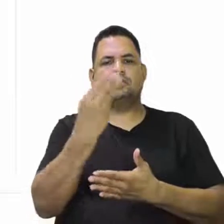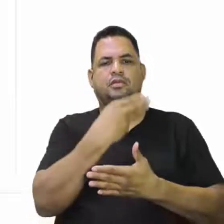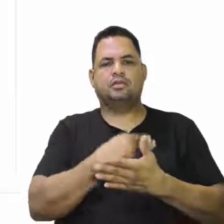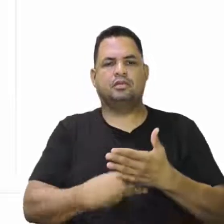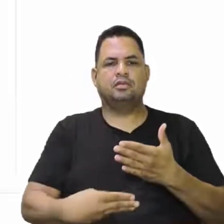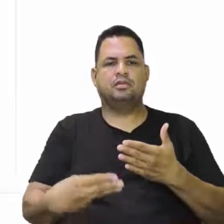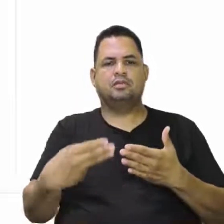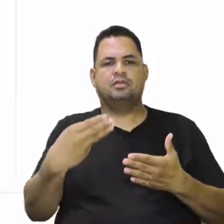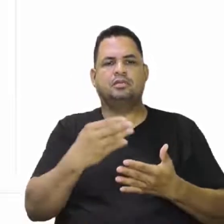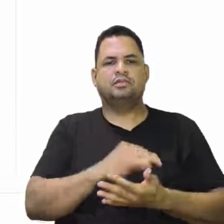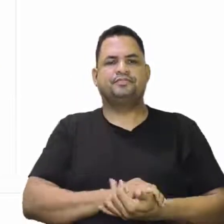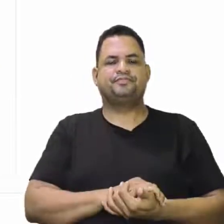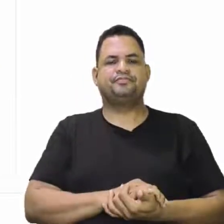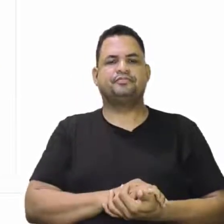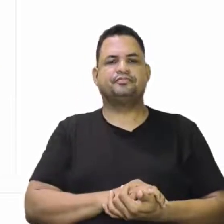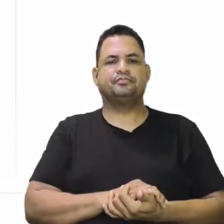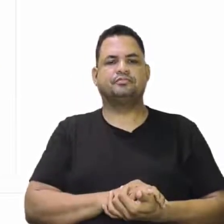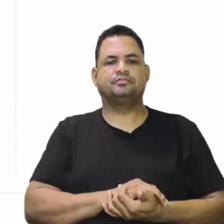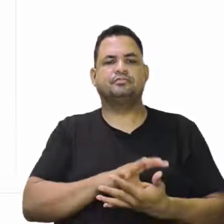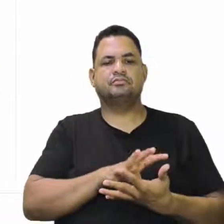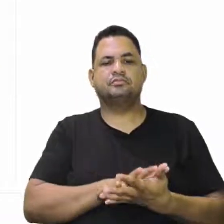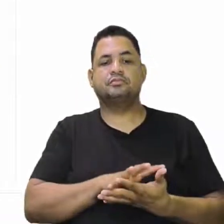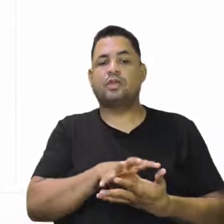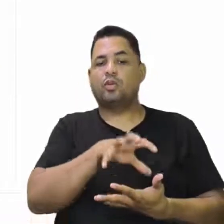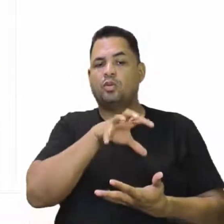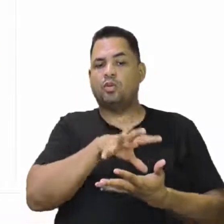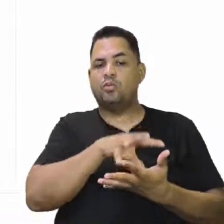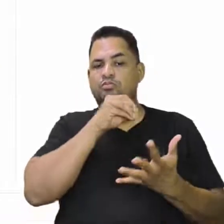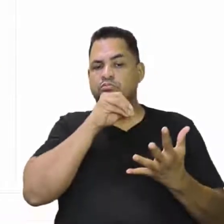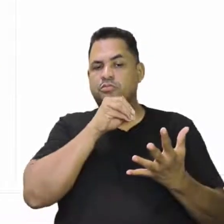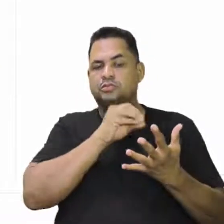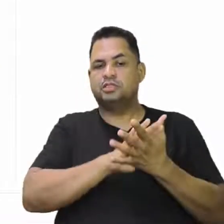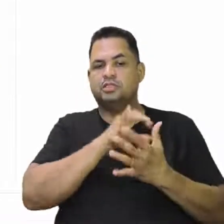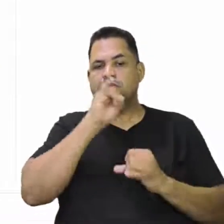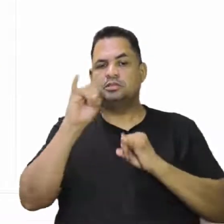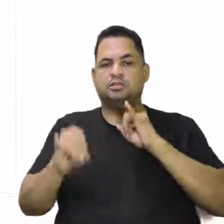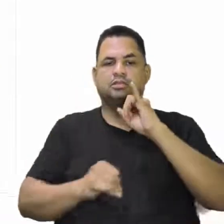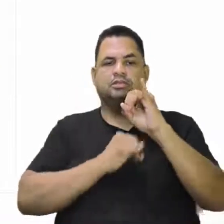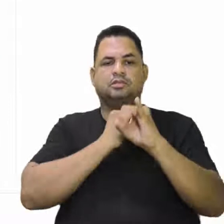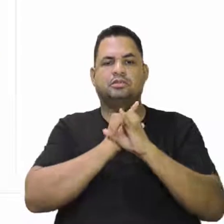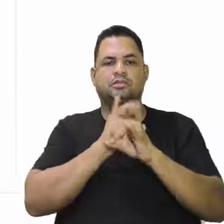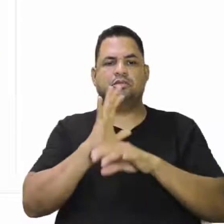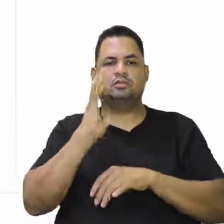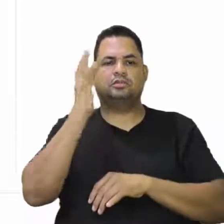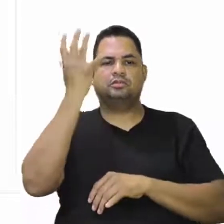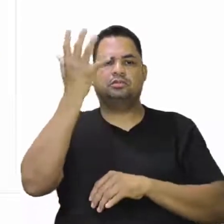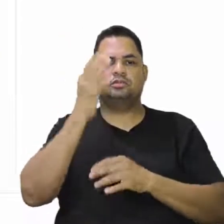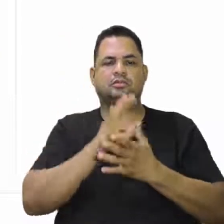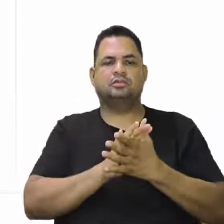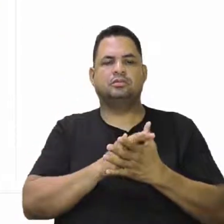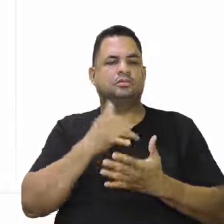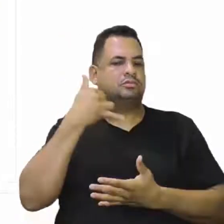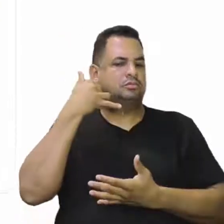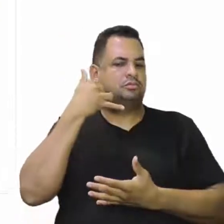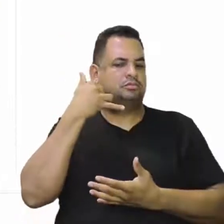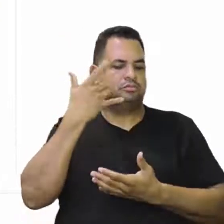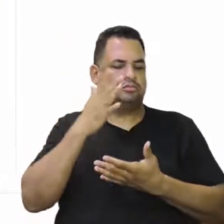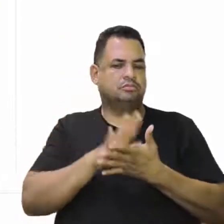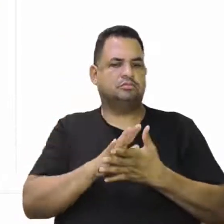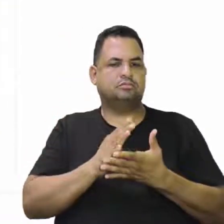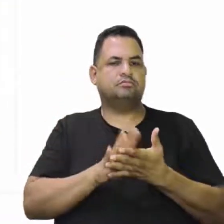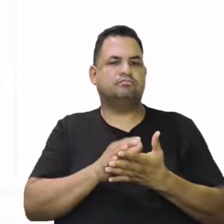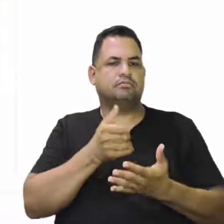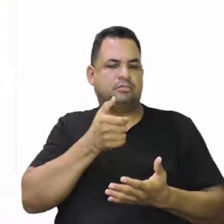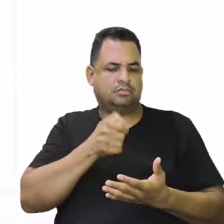Que esse mapa ele foi tirado da internet, né? Do clima ali. Na verdade, no celular de vocês